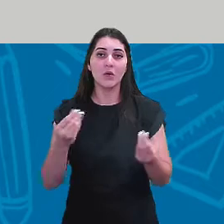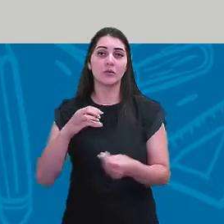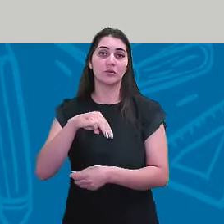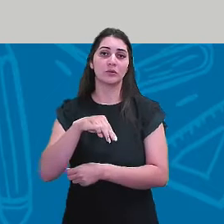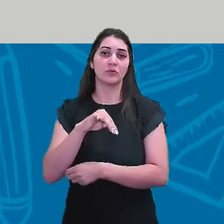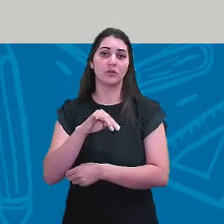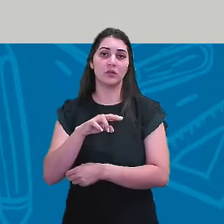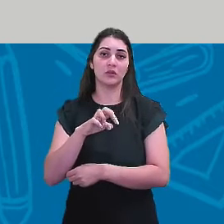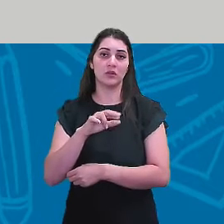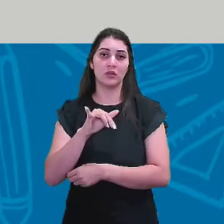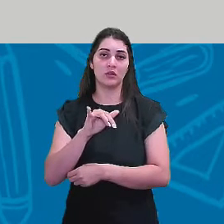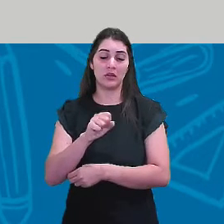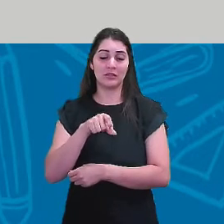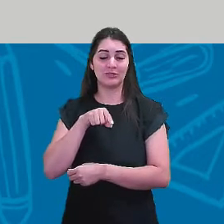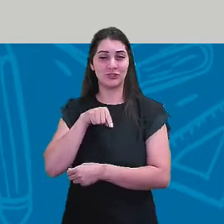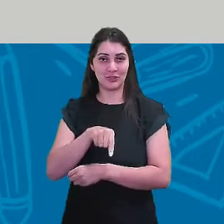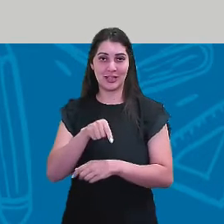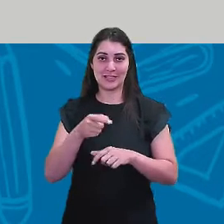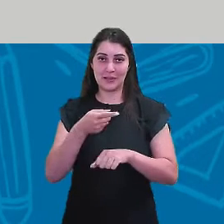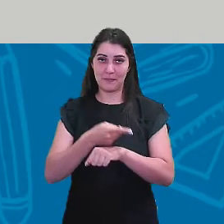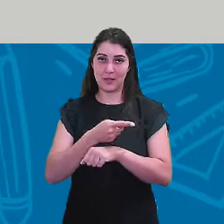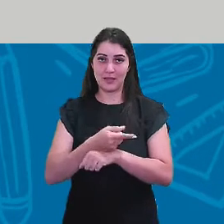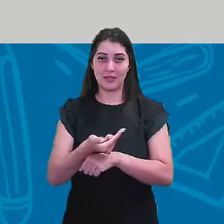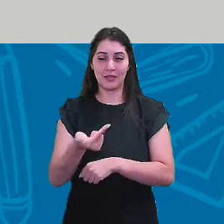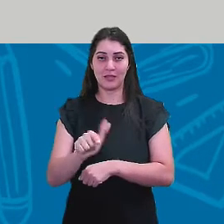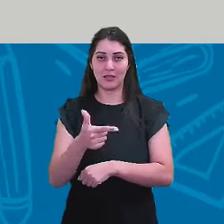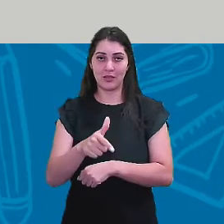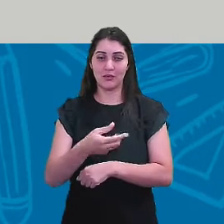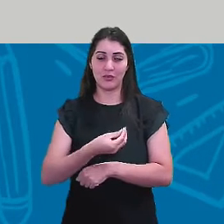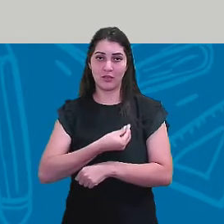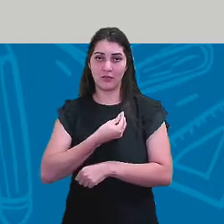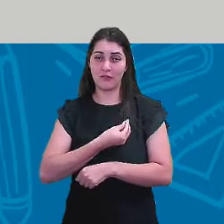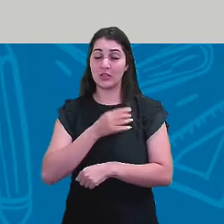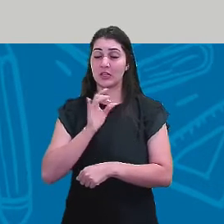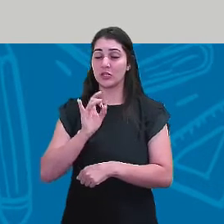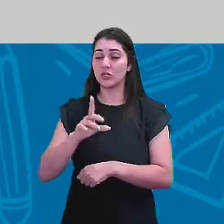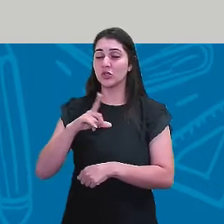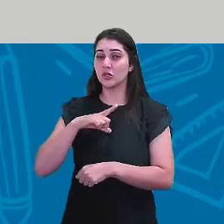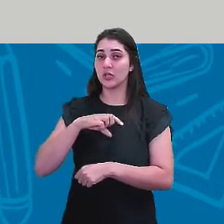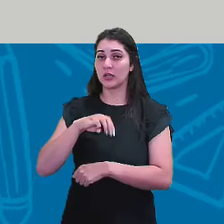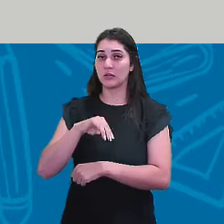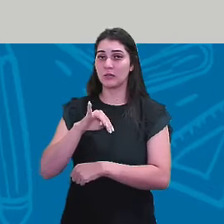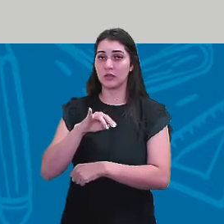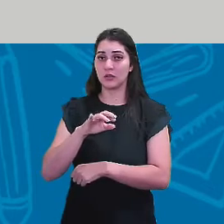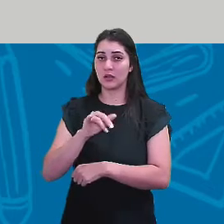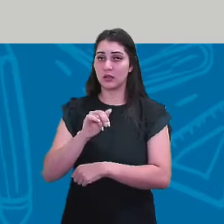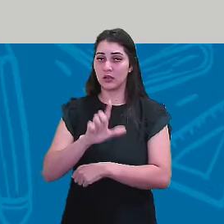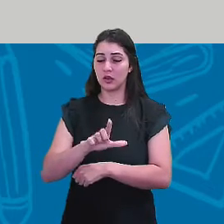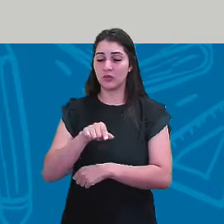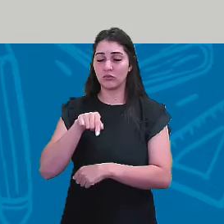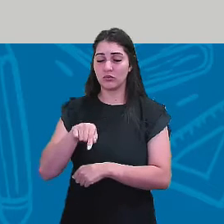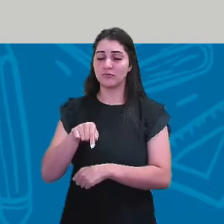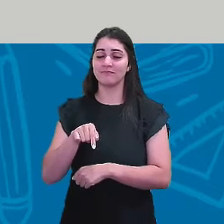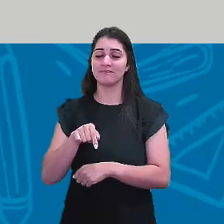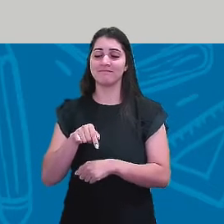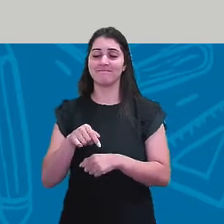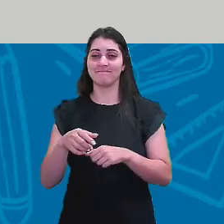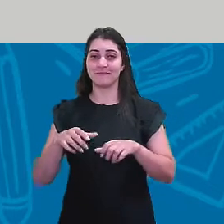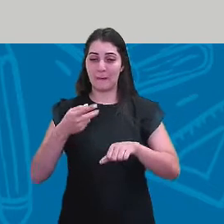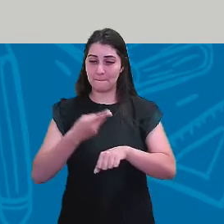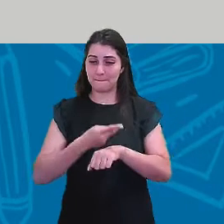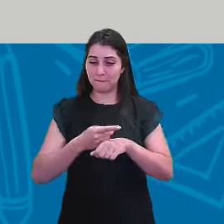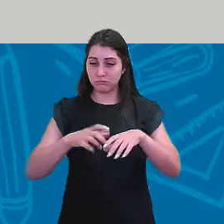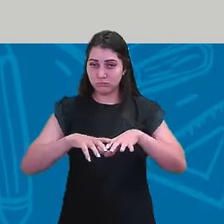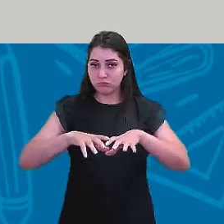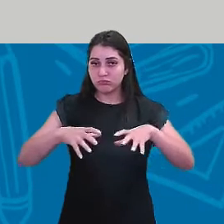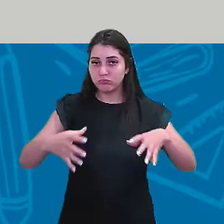Nela não há vida, tá certo? Só existe o mineral, tá bom? Nessa parte da rocha mãe não contém vida.